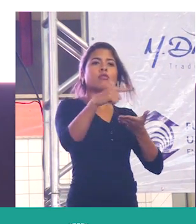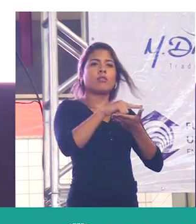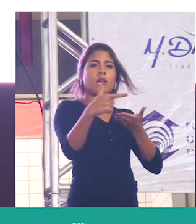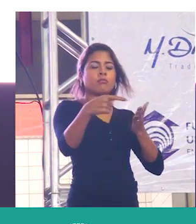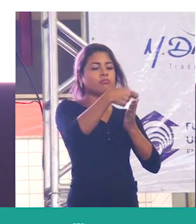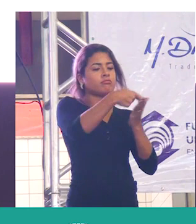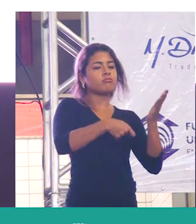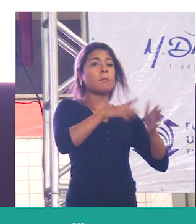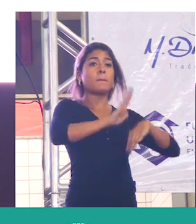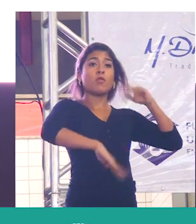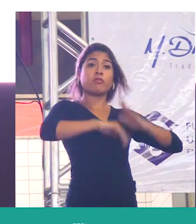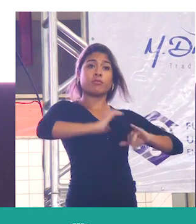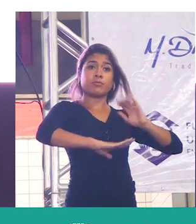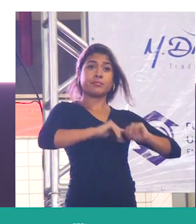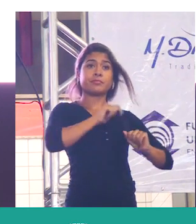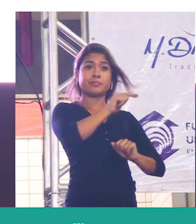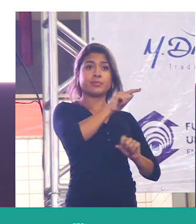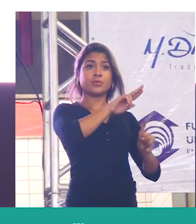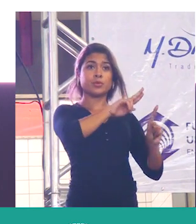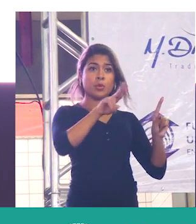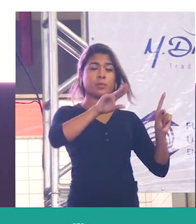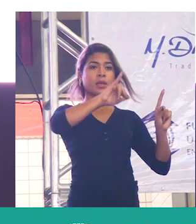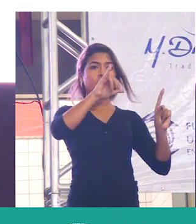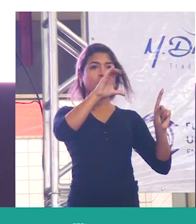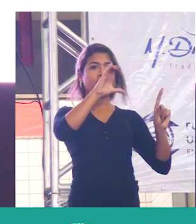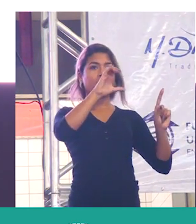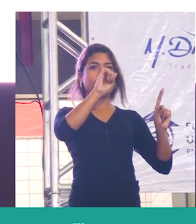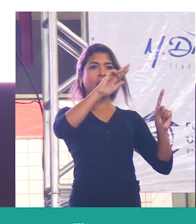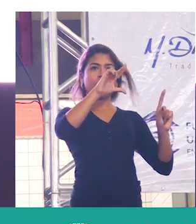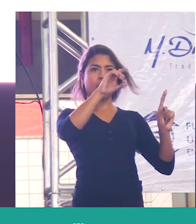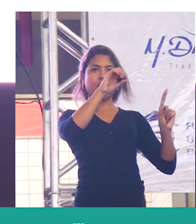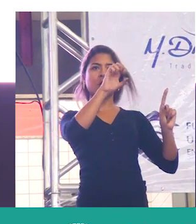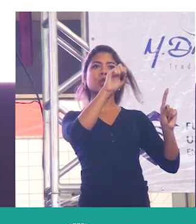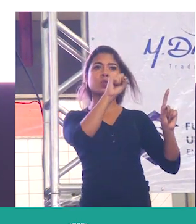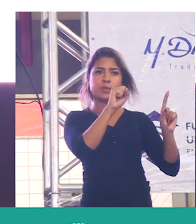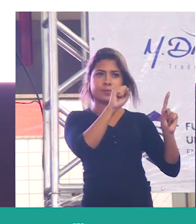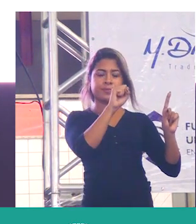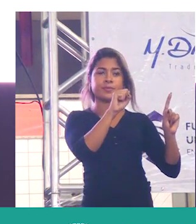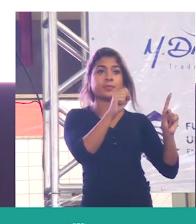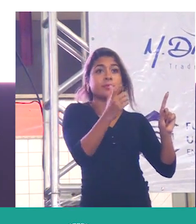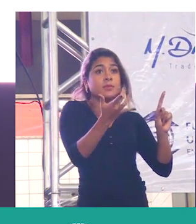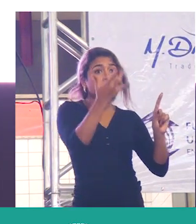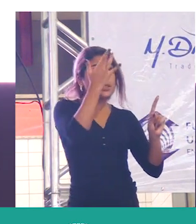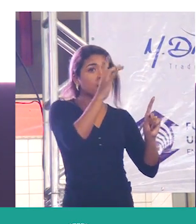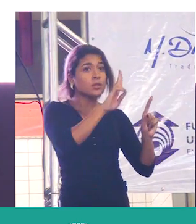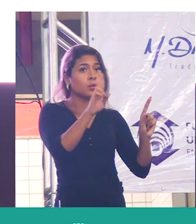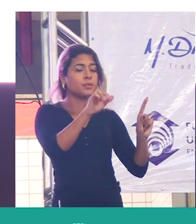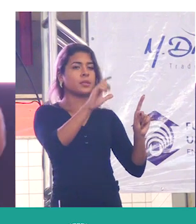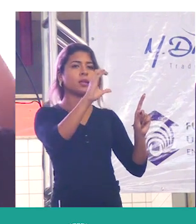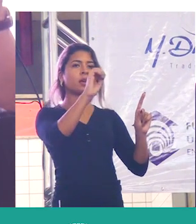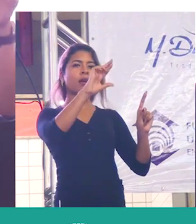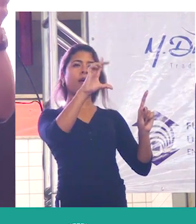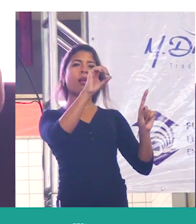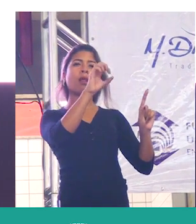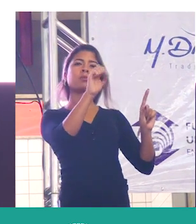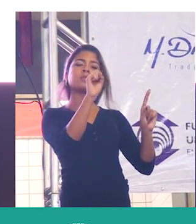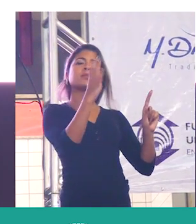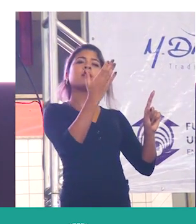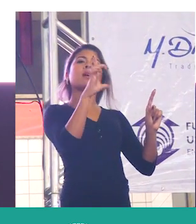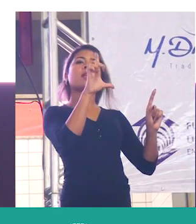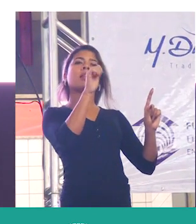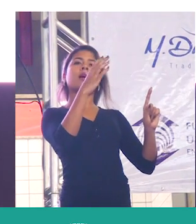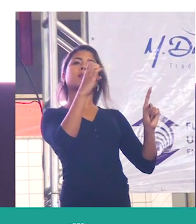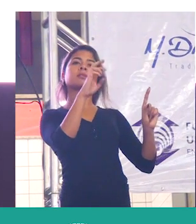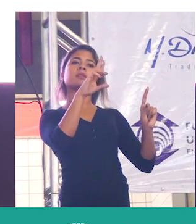que eu queria muito que vocês não esquecessem. O nome de Carlos Lacerda. É outro cara